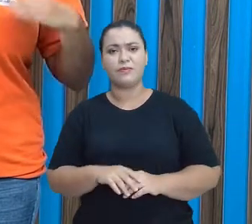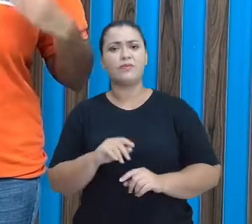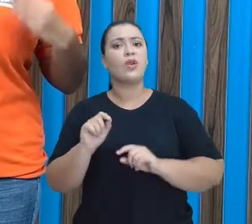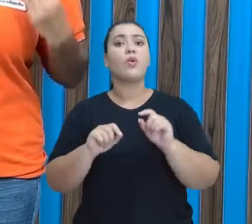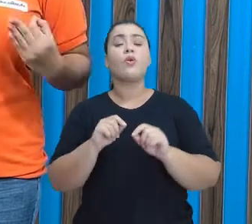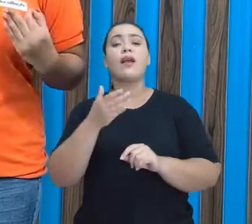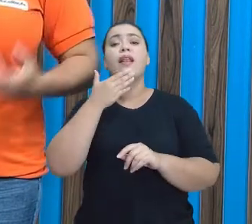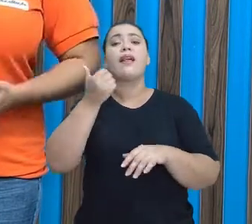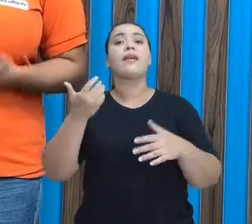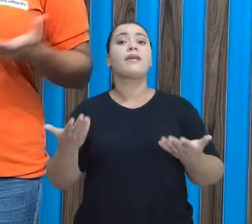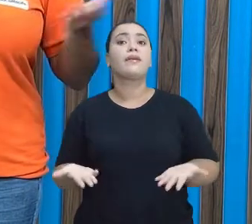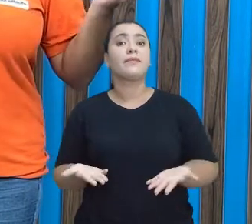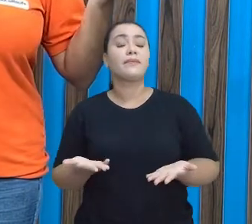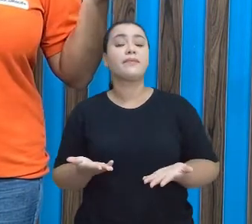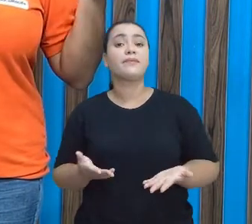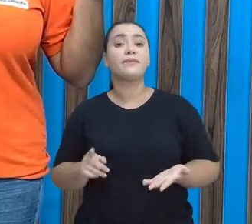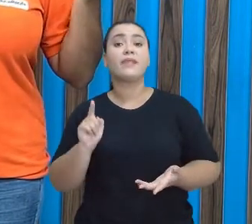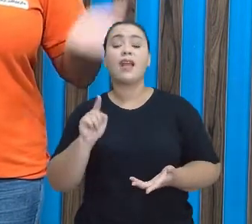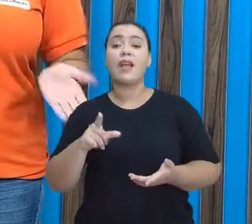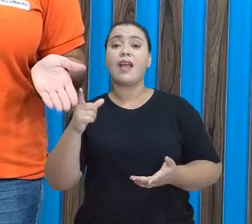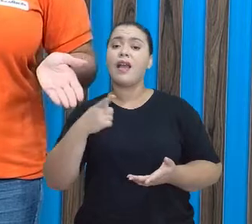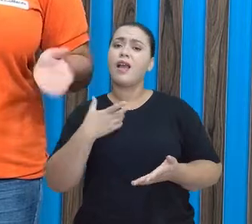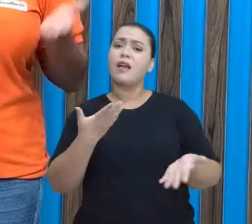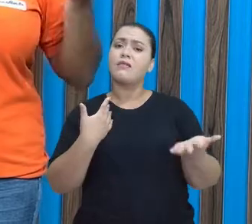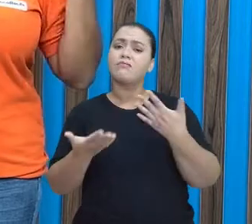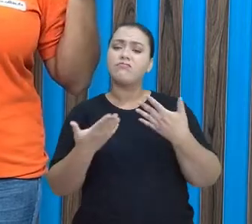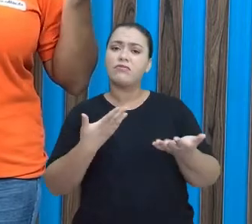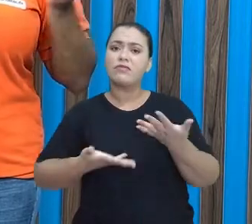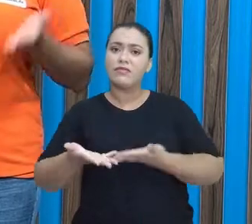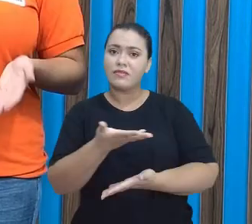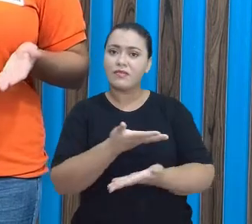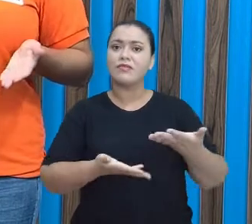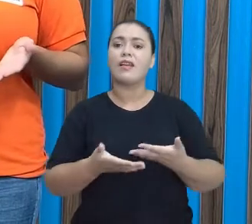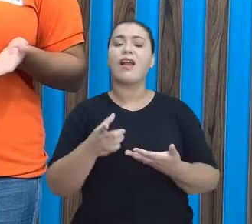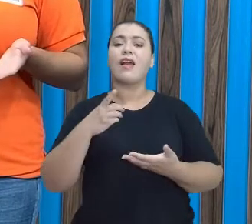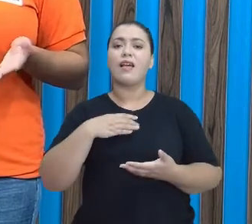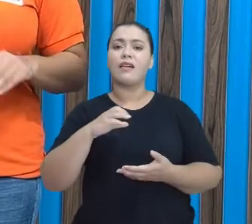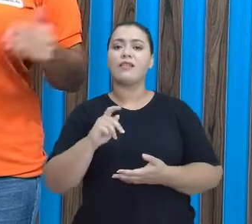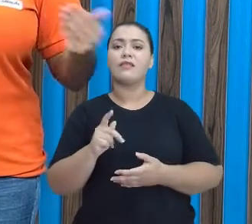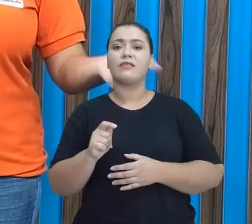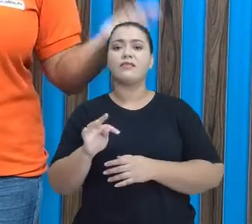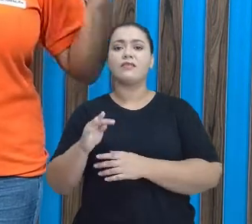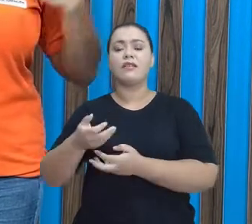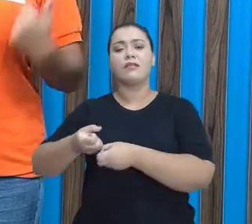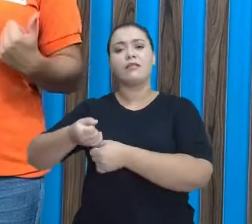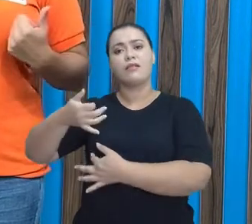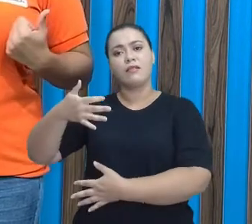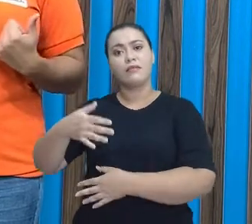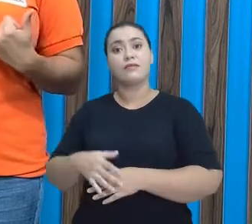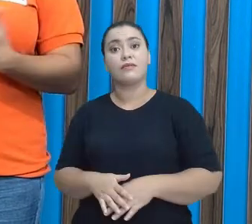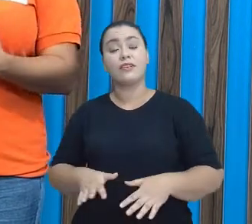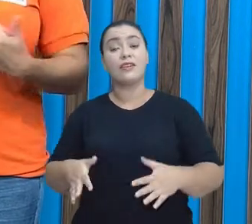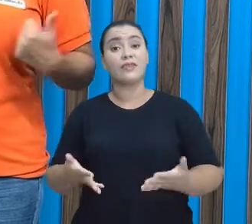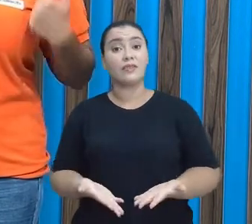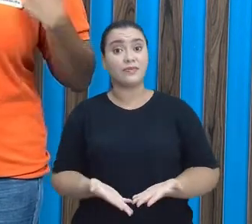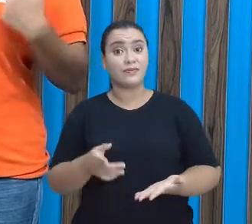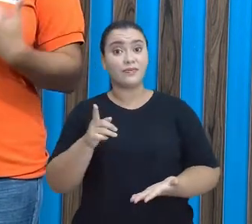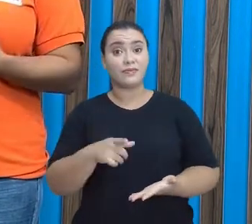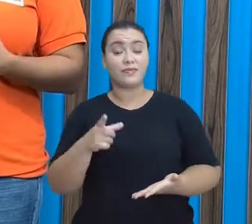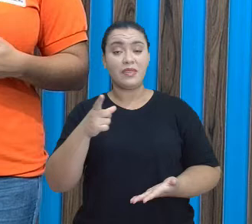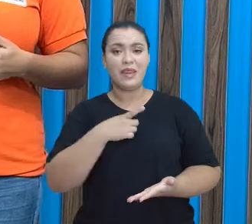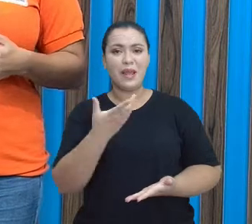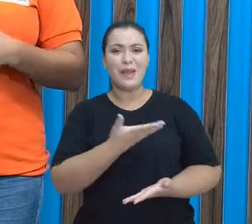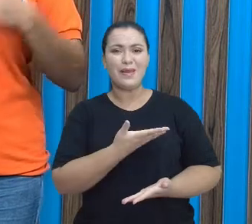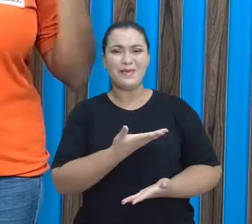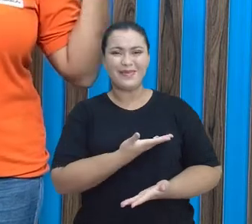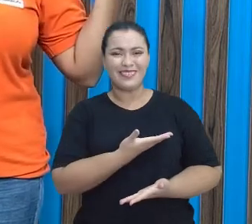nesse aplicativo? A parte da interação. É o chat. E hoje quem faz nosso chat é a minha